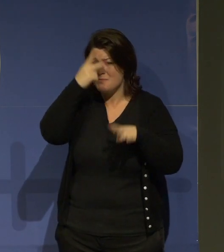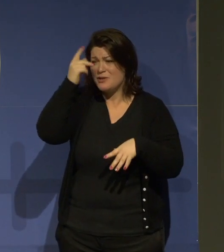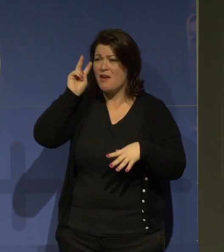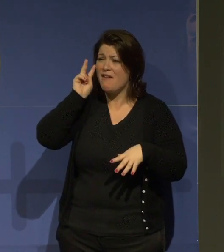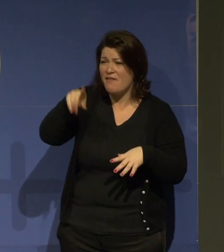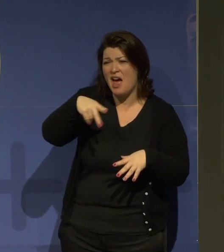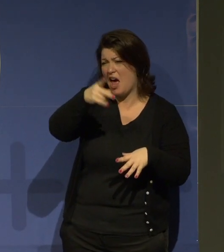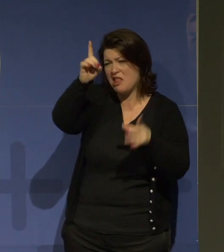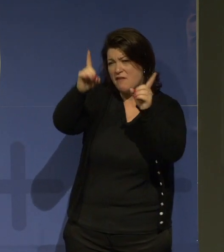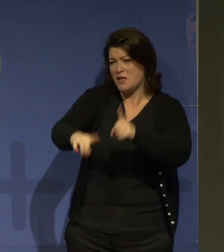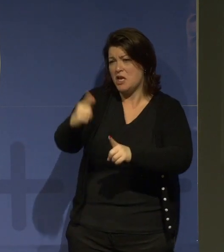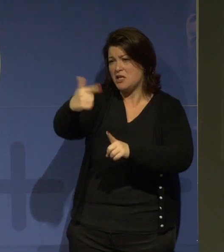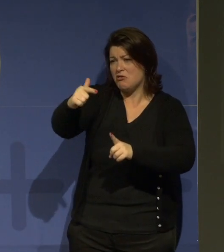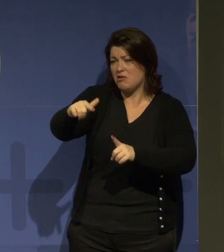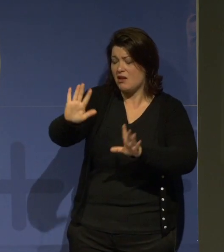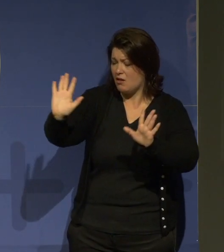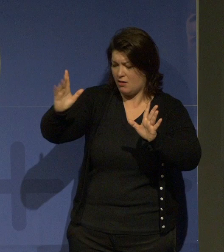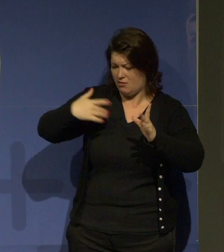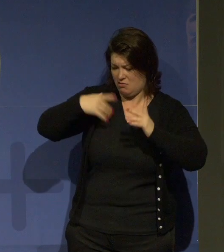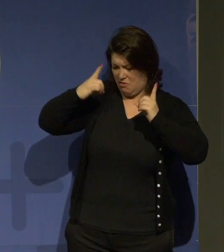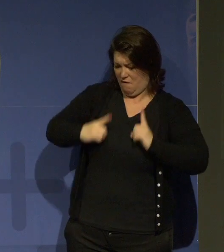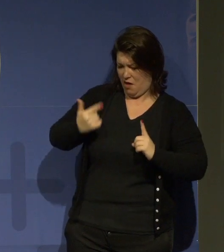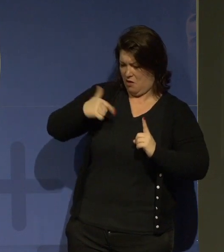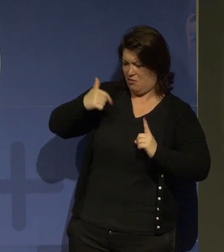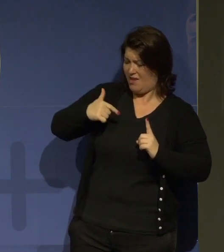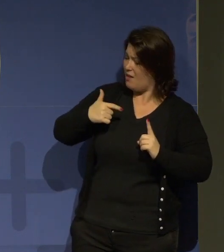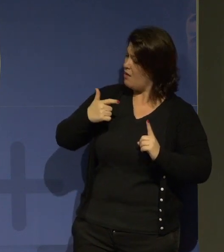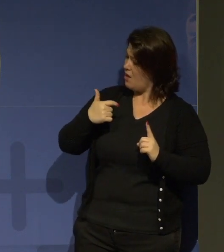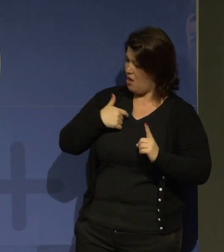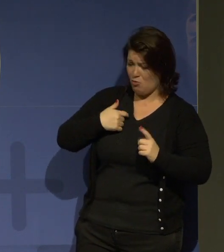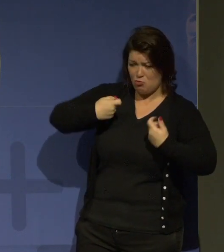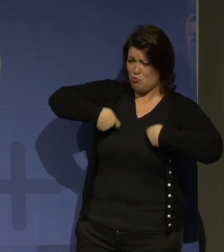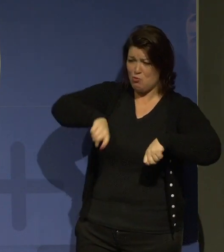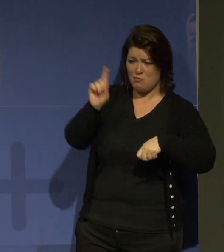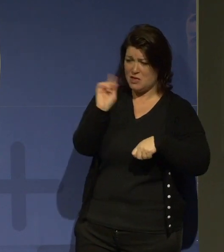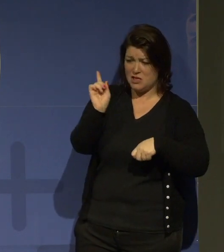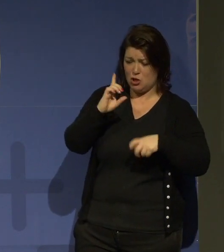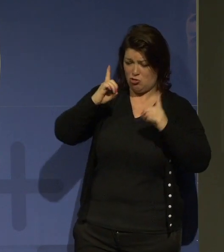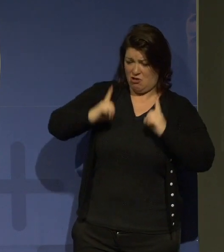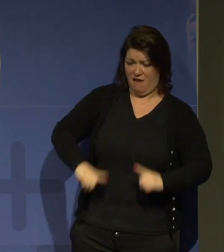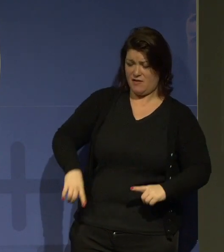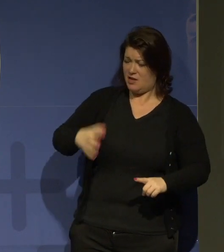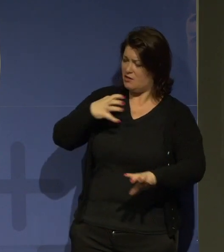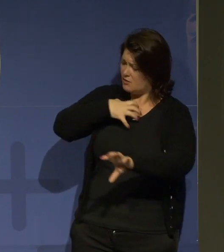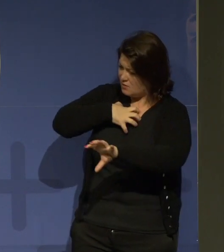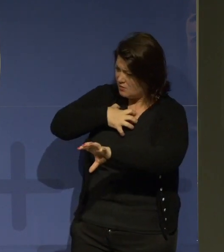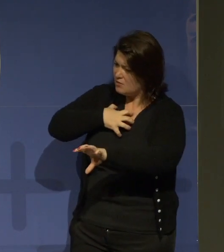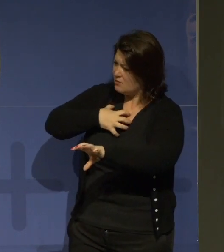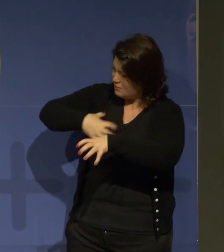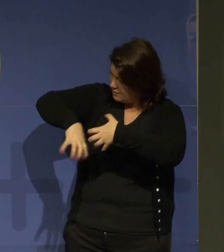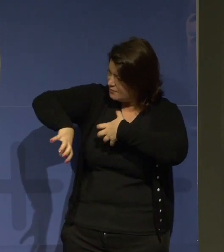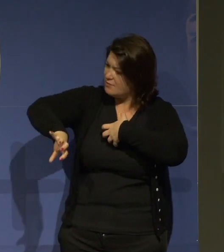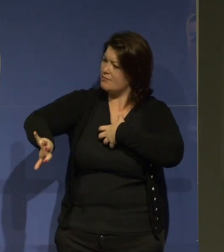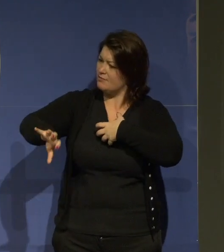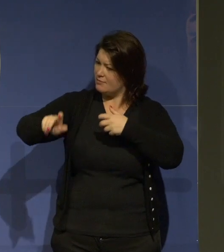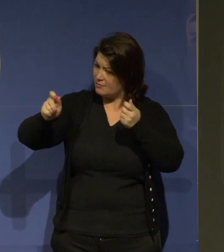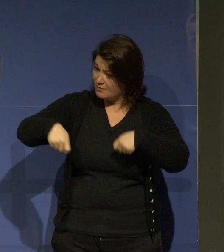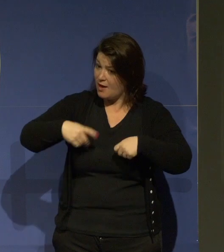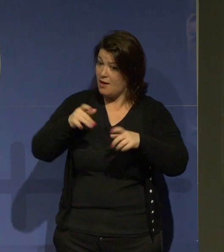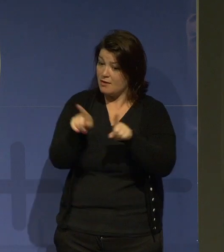gente não precisa sentir e estar com a dor para poder querer fazer e trabalhar por um mundo